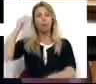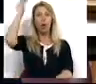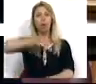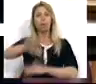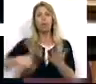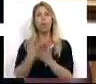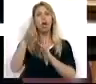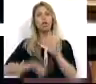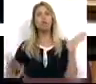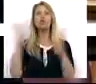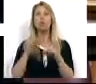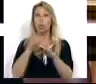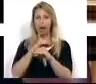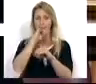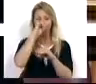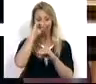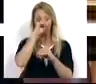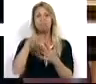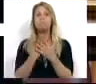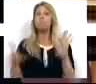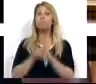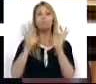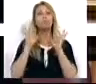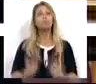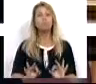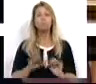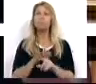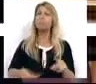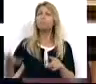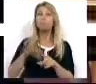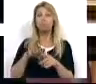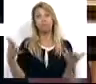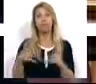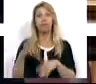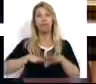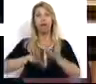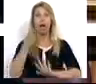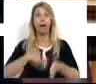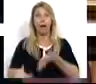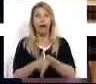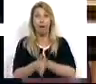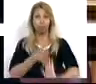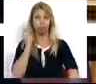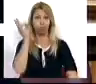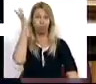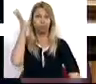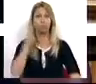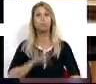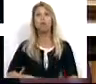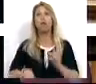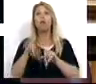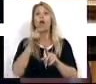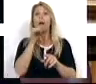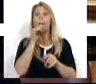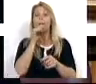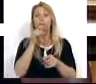extraordinário de modo a legalizar explorações ilegais de pecuária, indústria, extração de inertes,